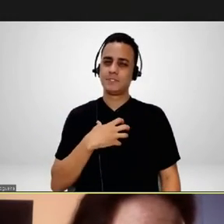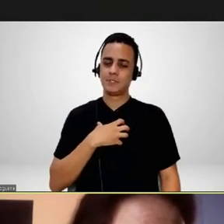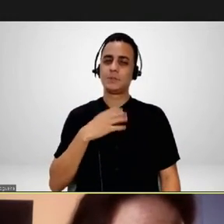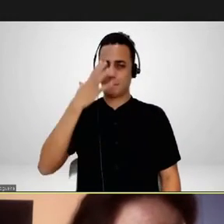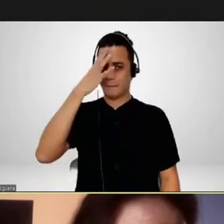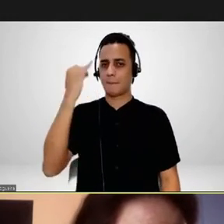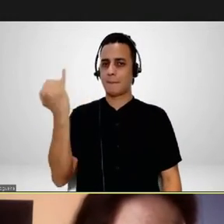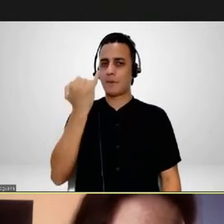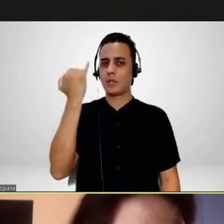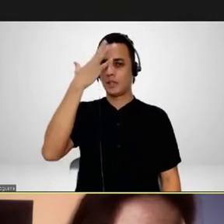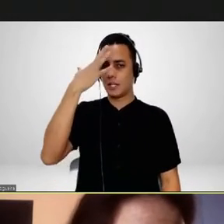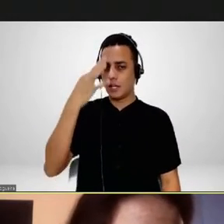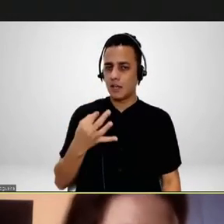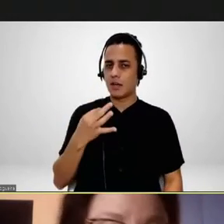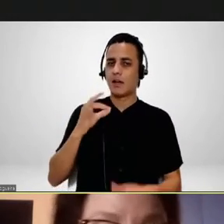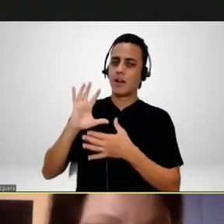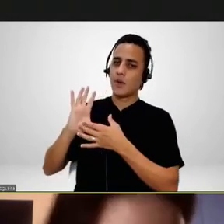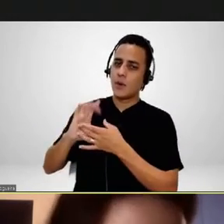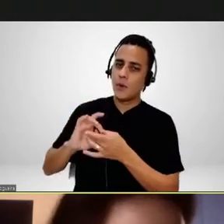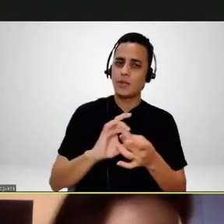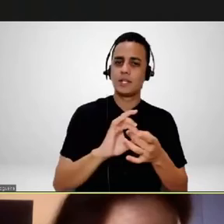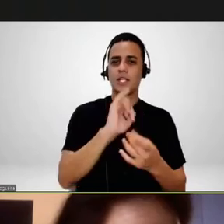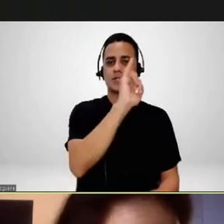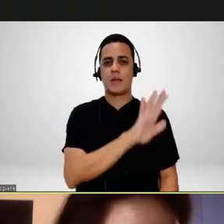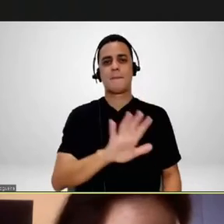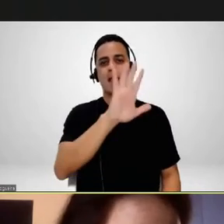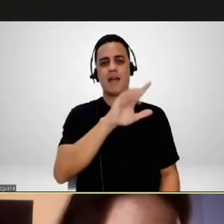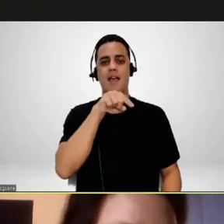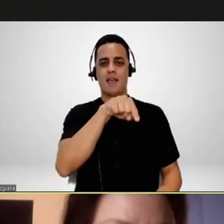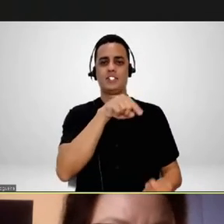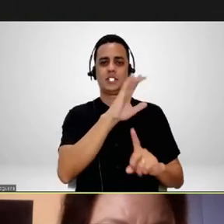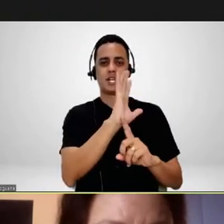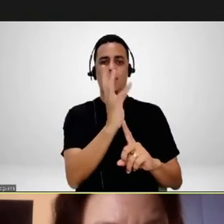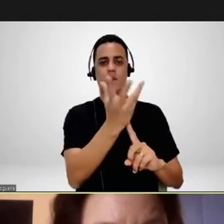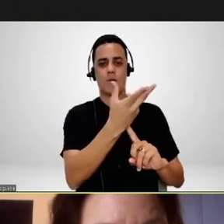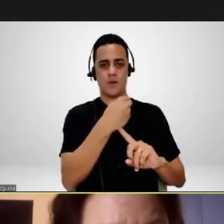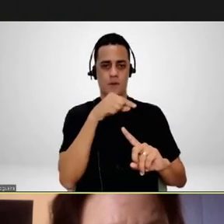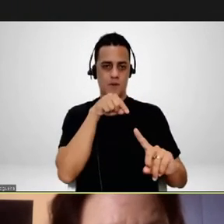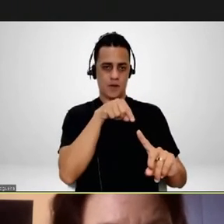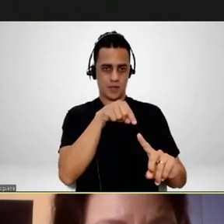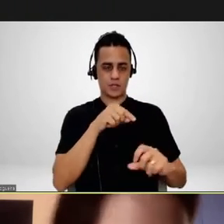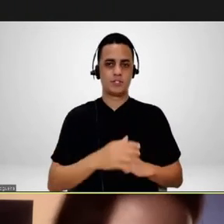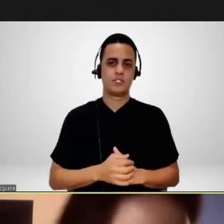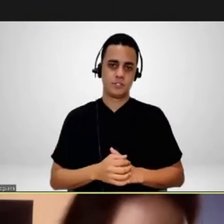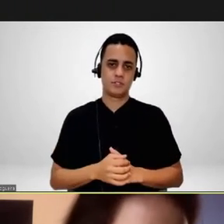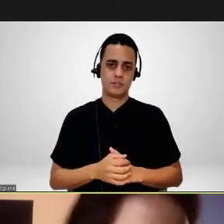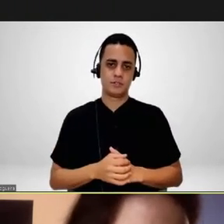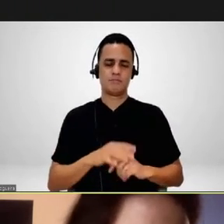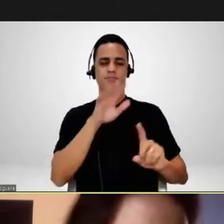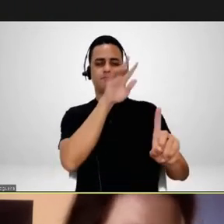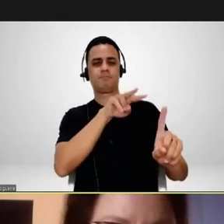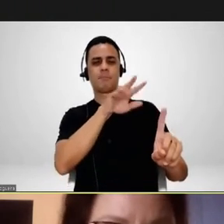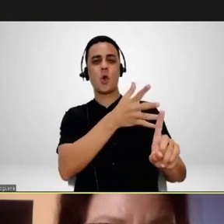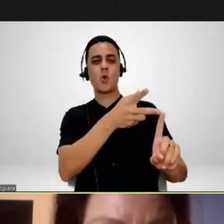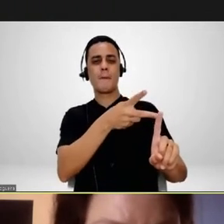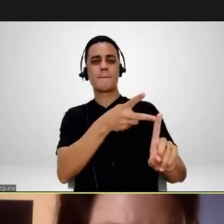compreender, contextualizar e interpretar a imagem numa obra de arte. E aí essa interpretação